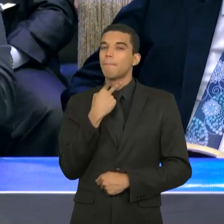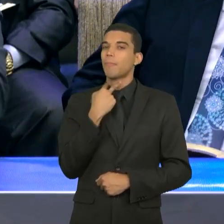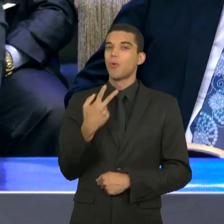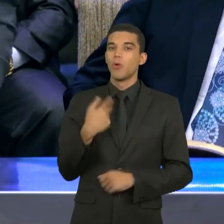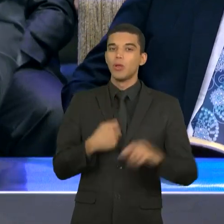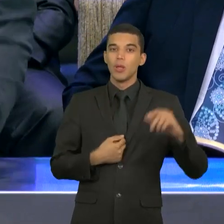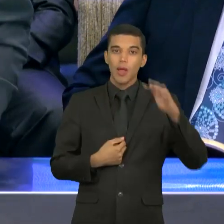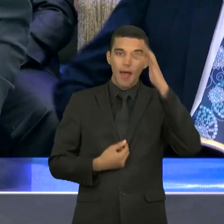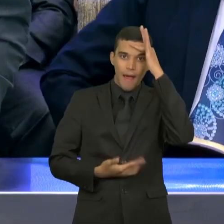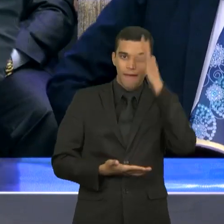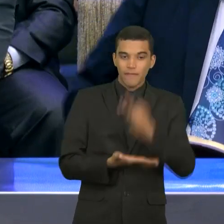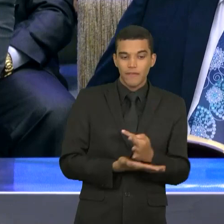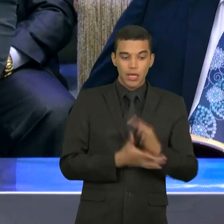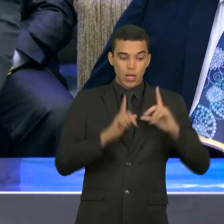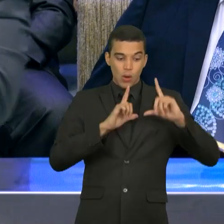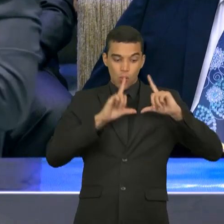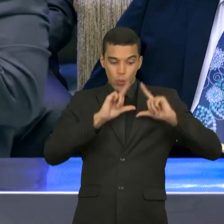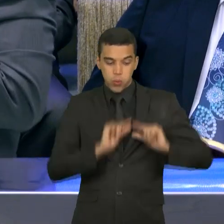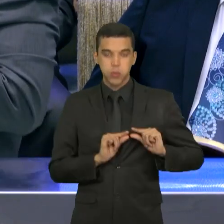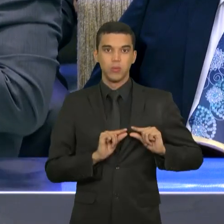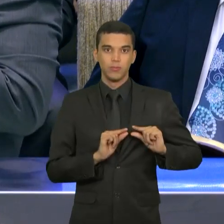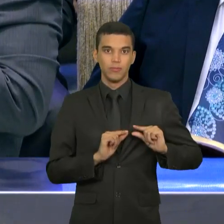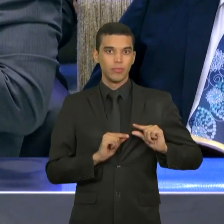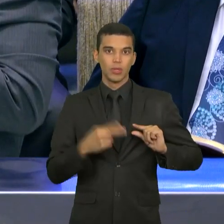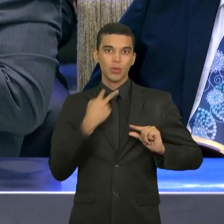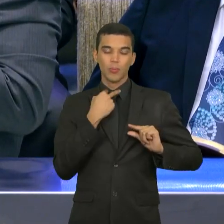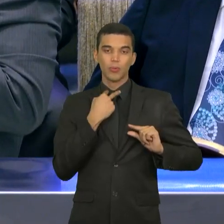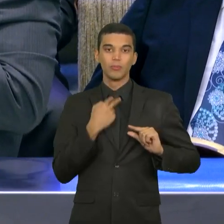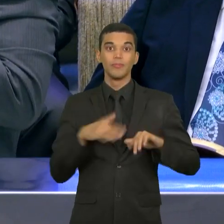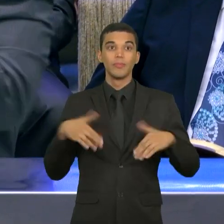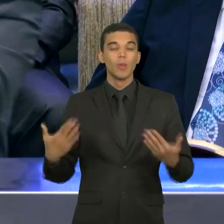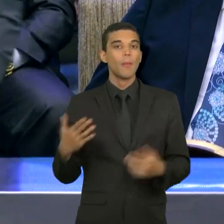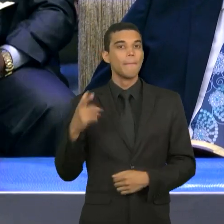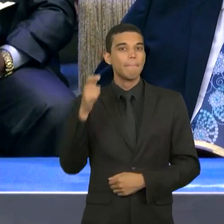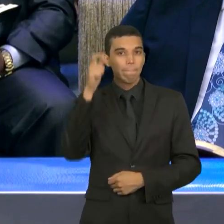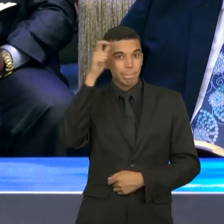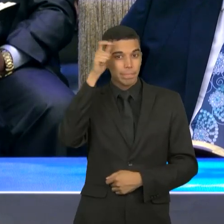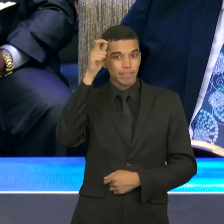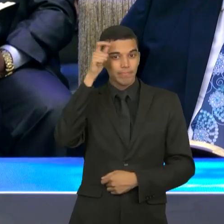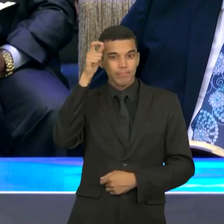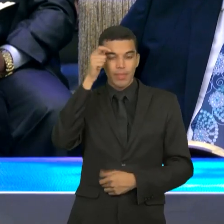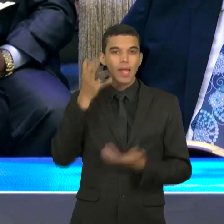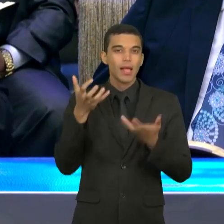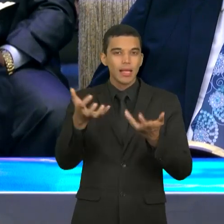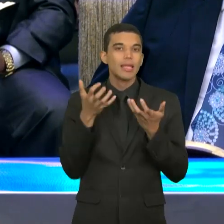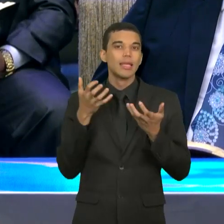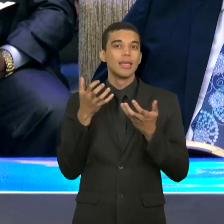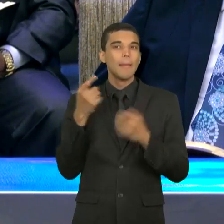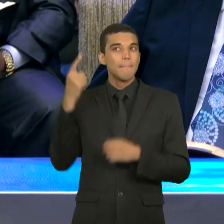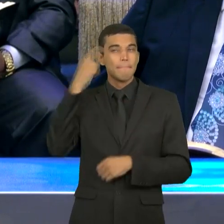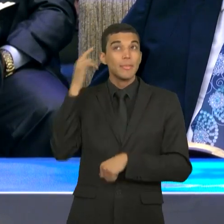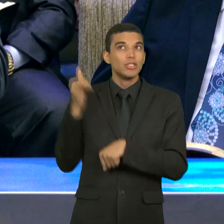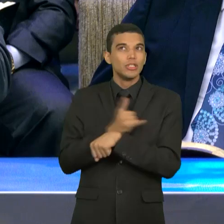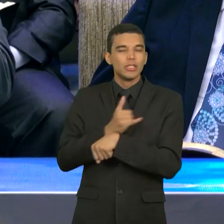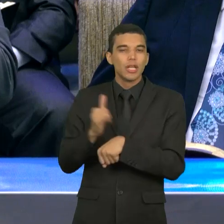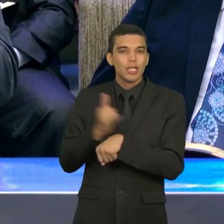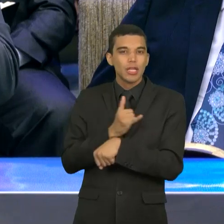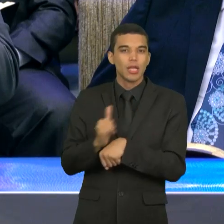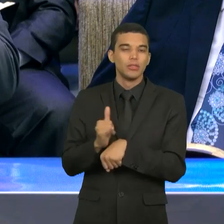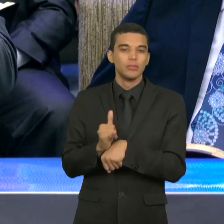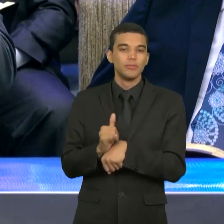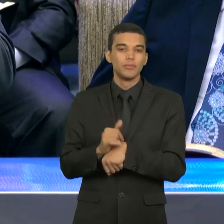quer destruir o como a gente crer ele não pode destruir a sua fé em Jesus sabe o que ele vai querer fazer